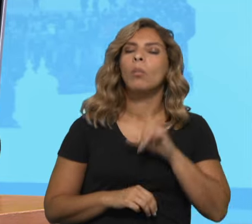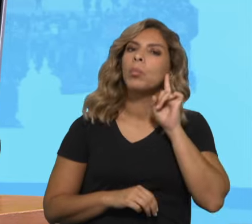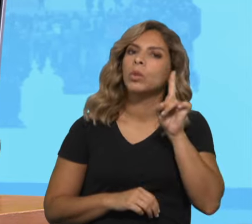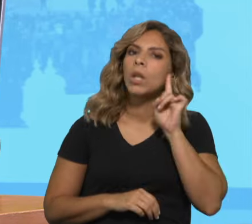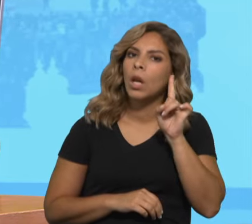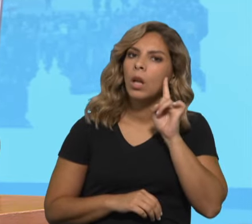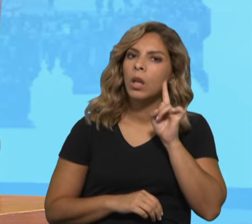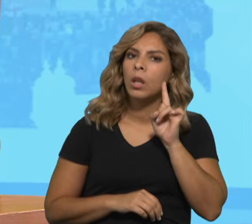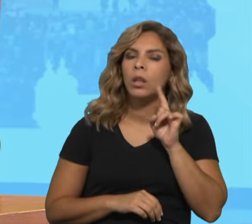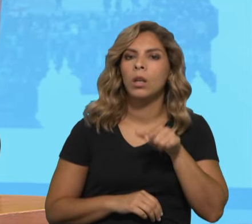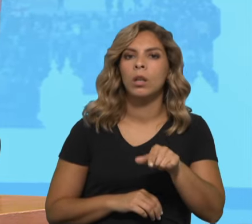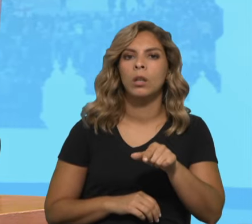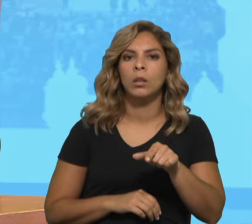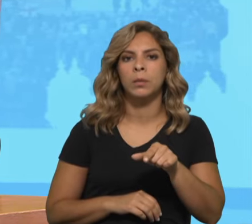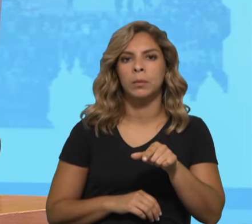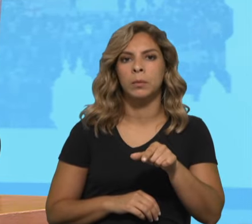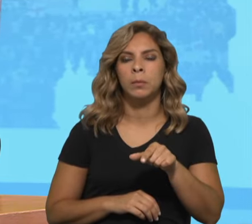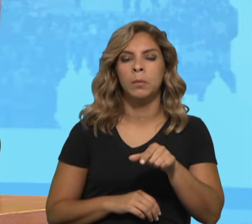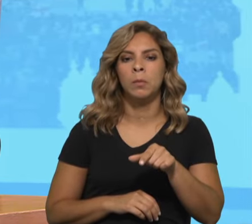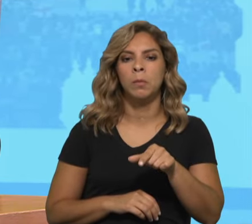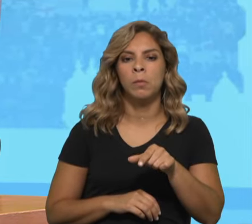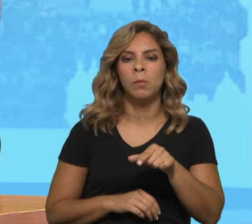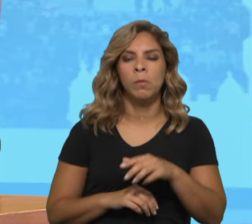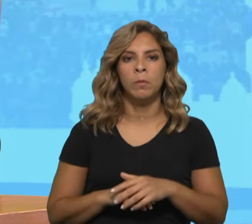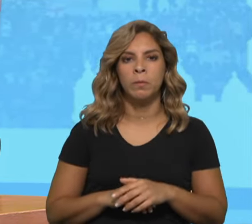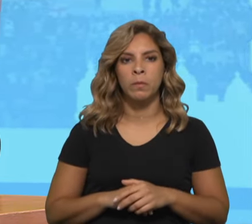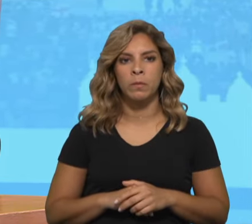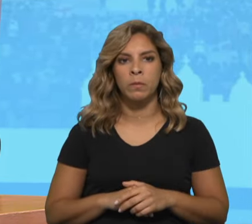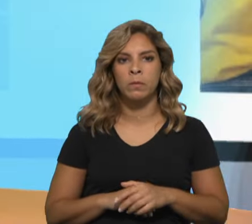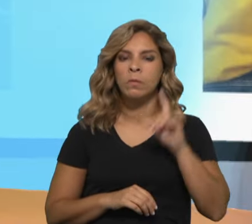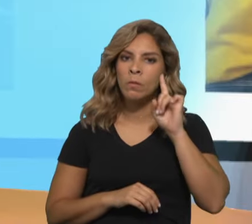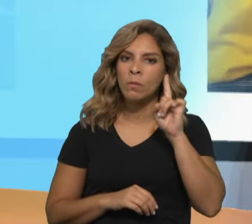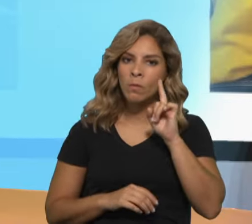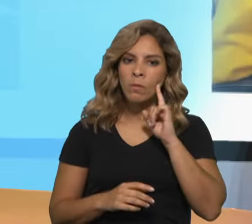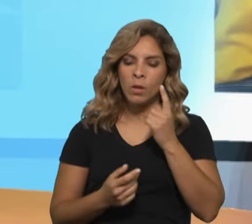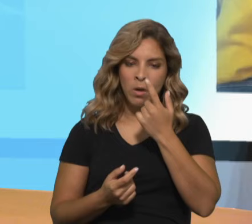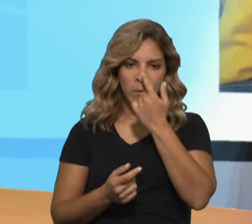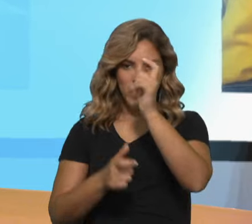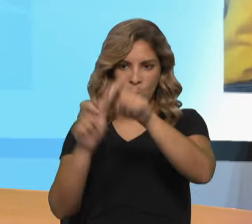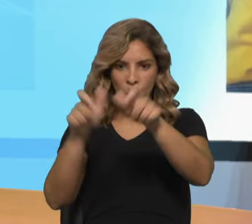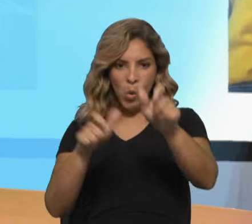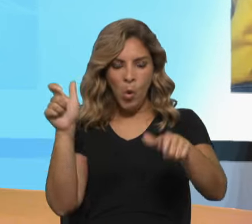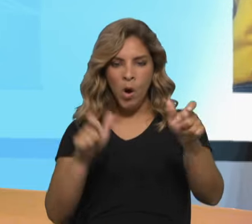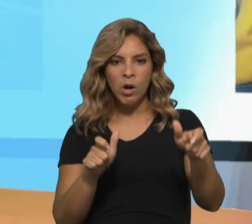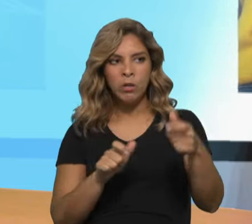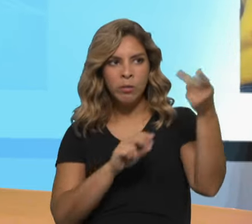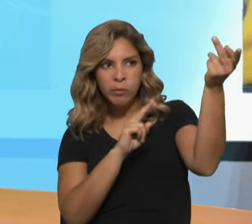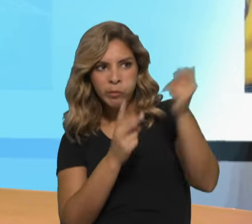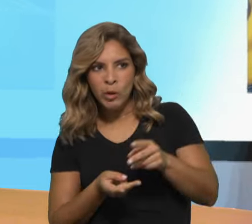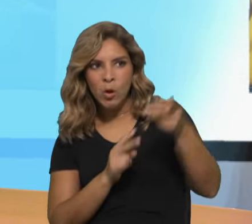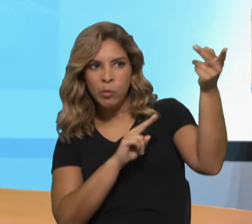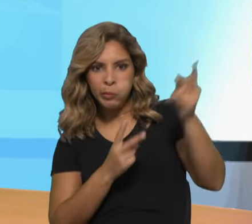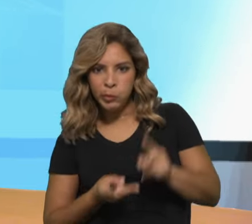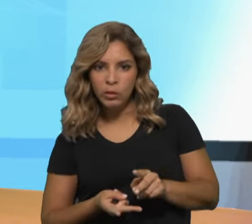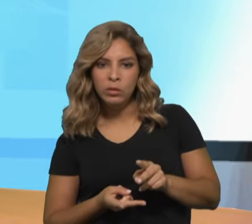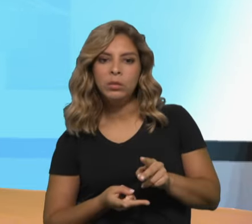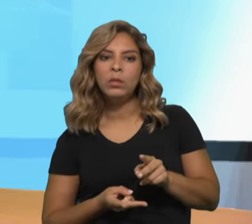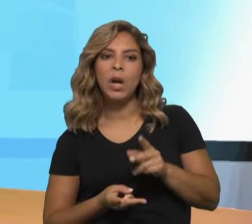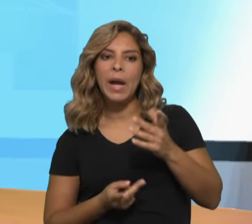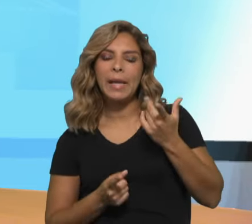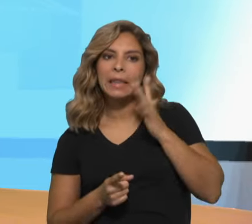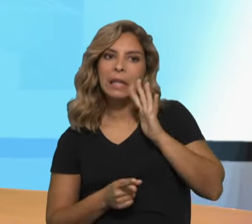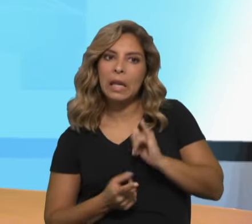trabalho e o papel das religiões no que toca a chegar junto destas pessoas que vêm até nós, no sentido de